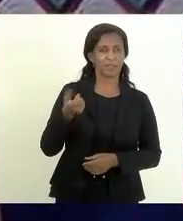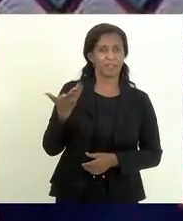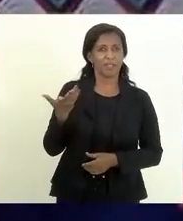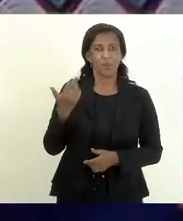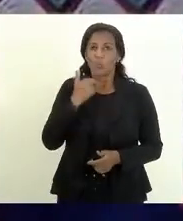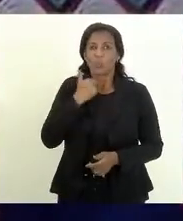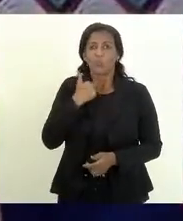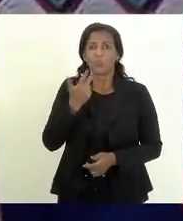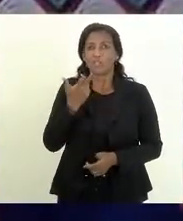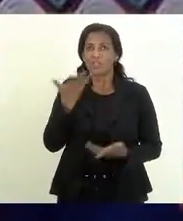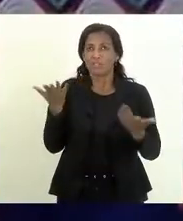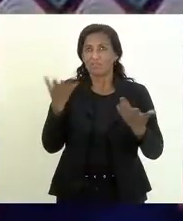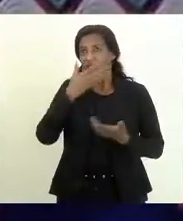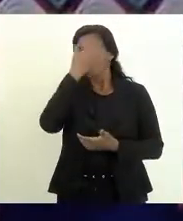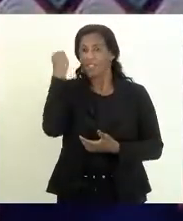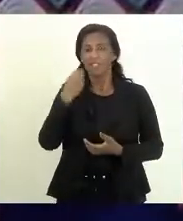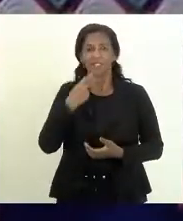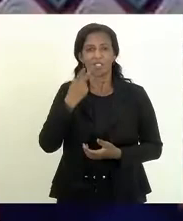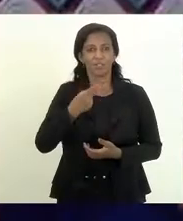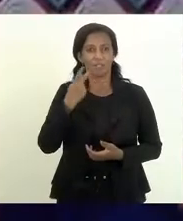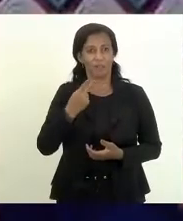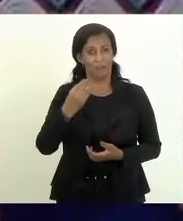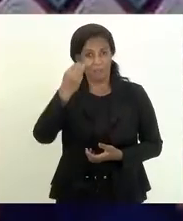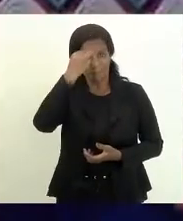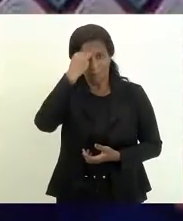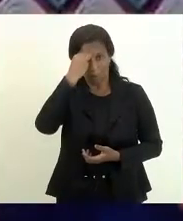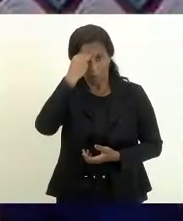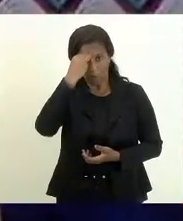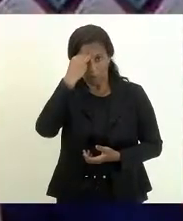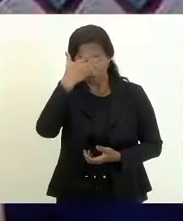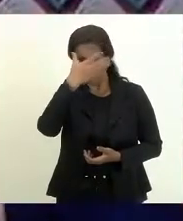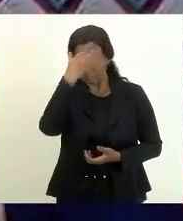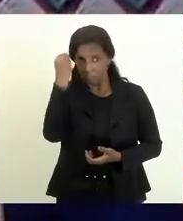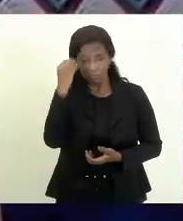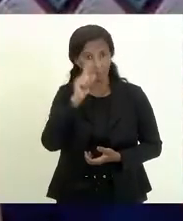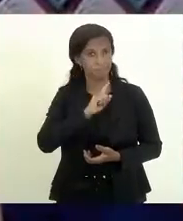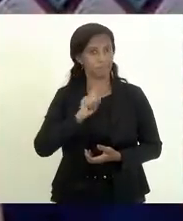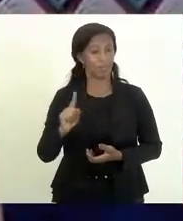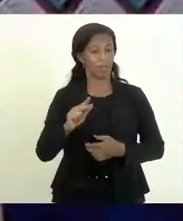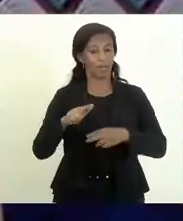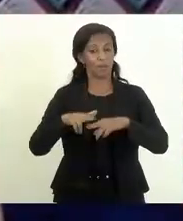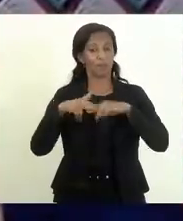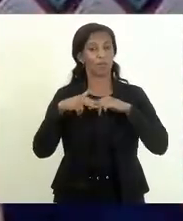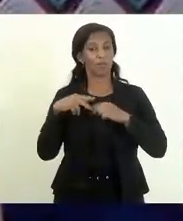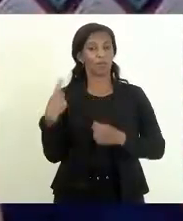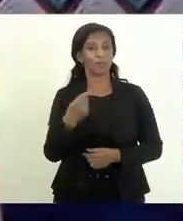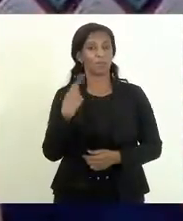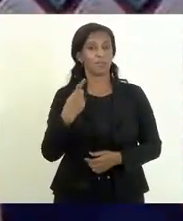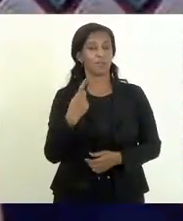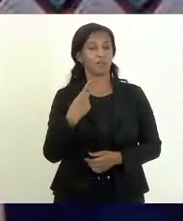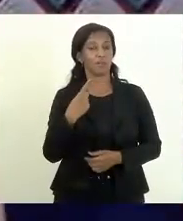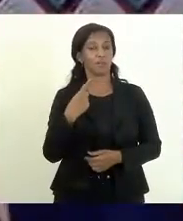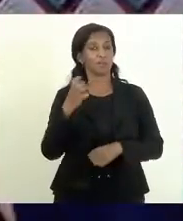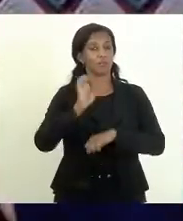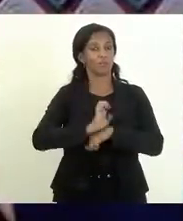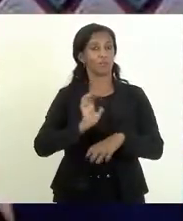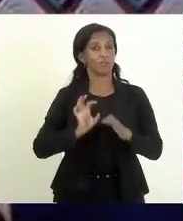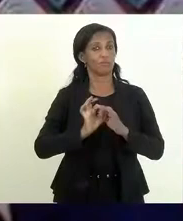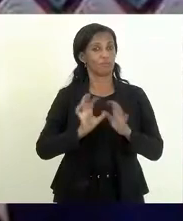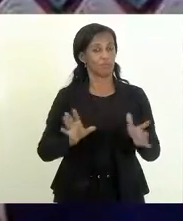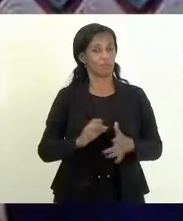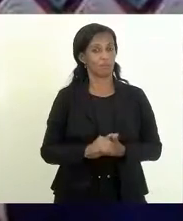sobre isso. Essas memórias não se apagam. Por isso nós vivemos num Estado laico. Há